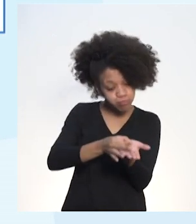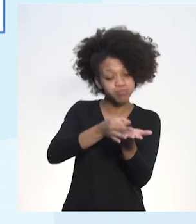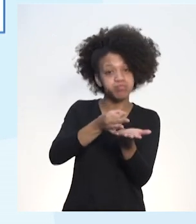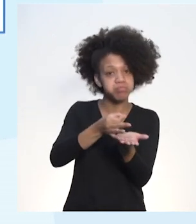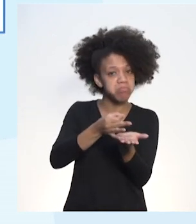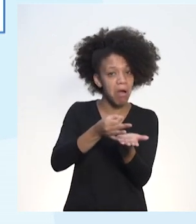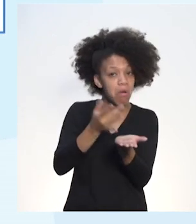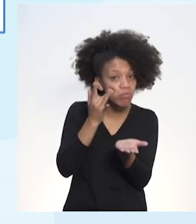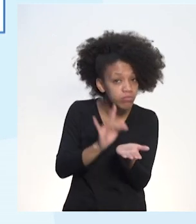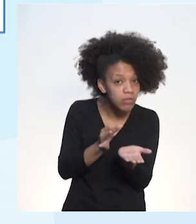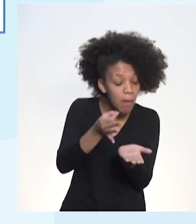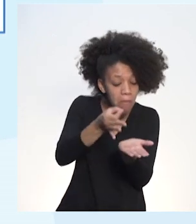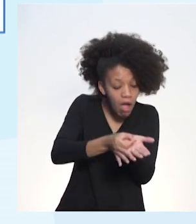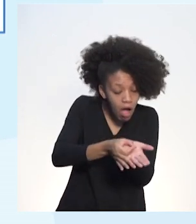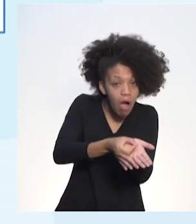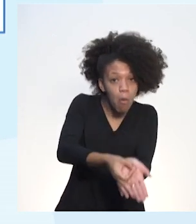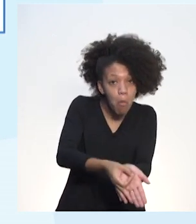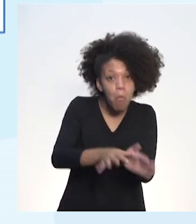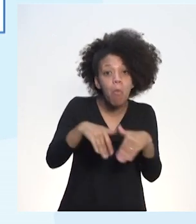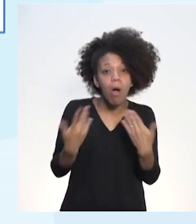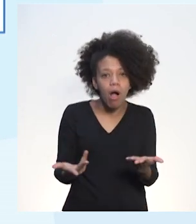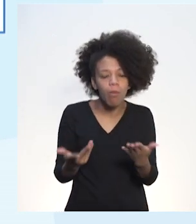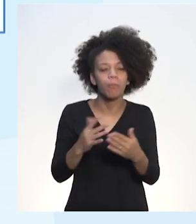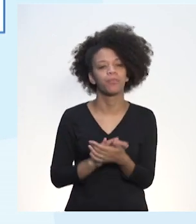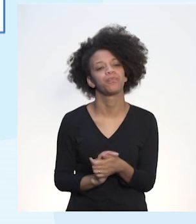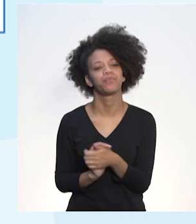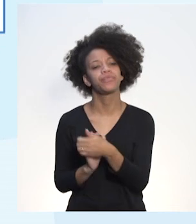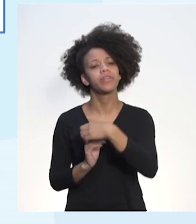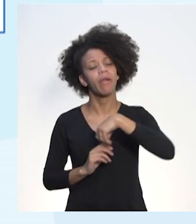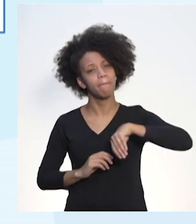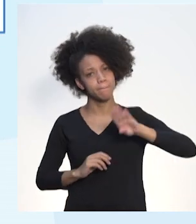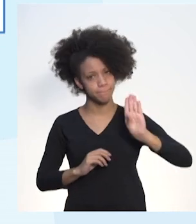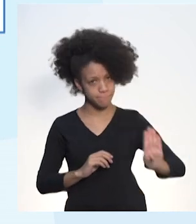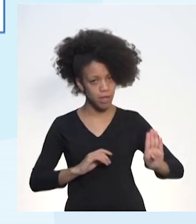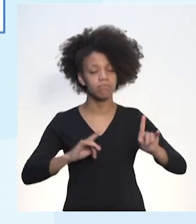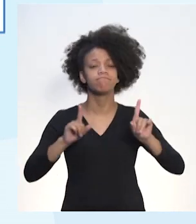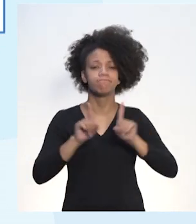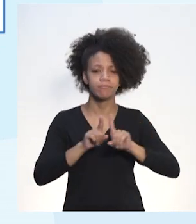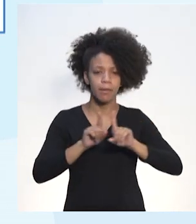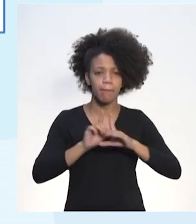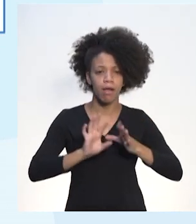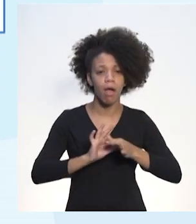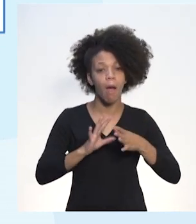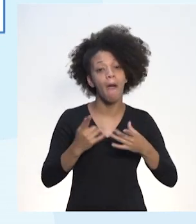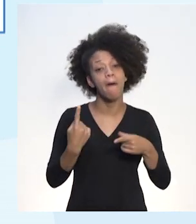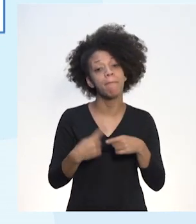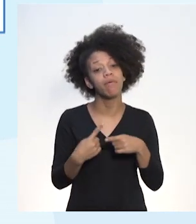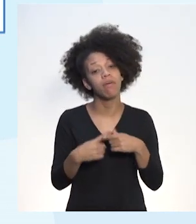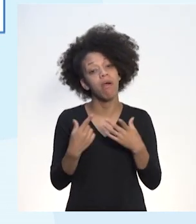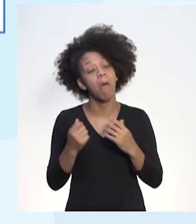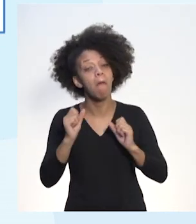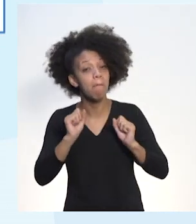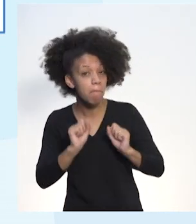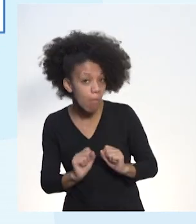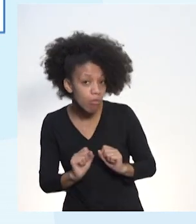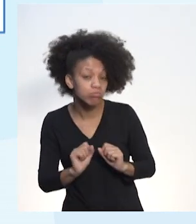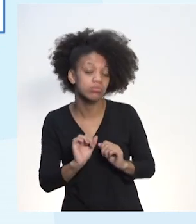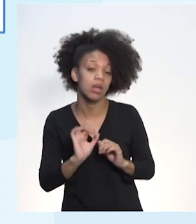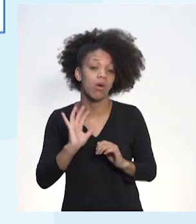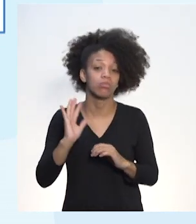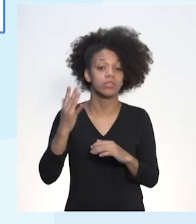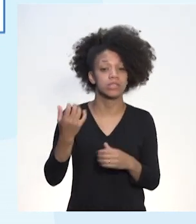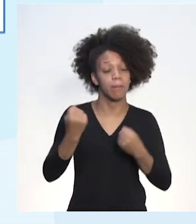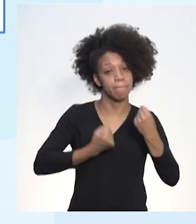resultado. A B também é aleatório, pois ainda que possa haver uma média de